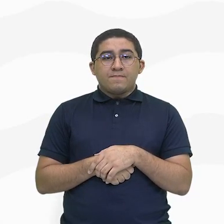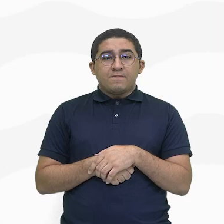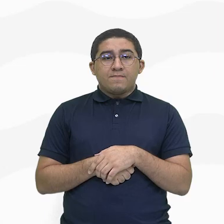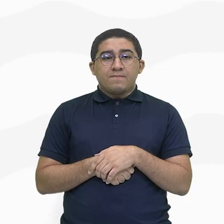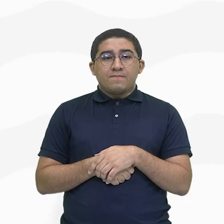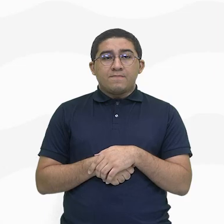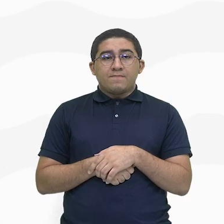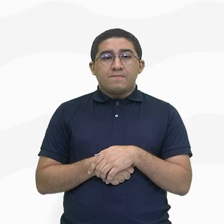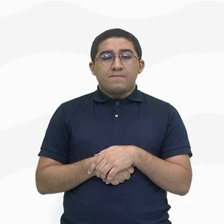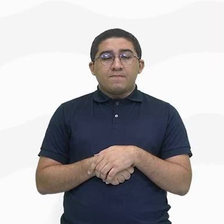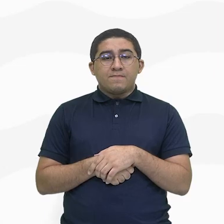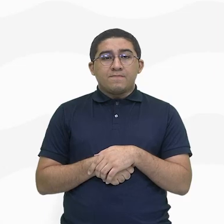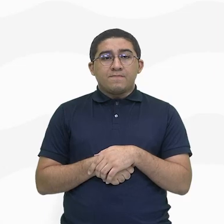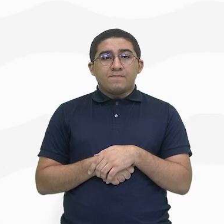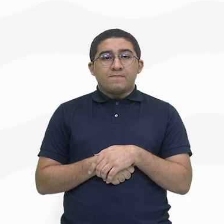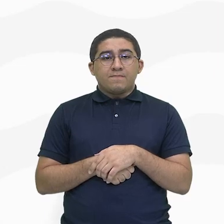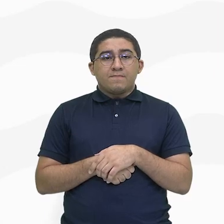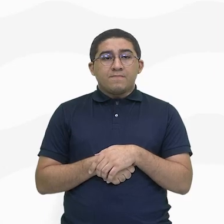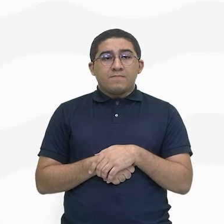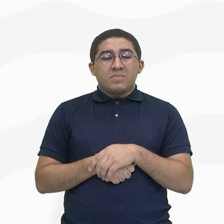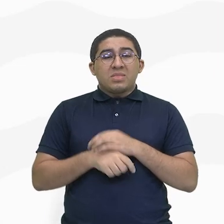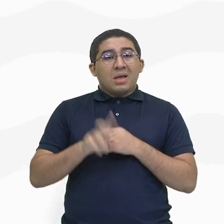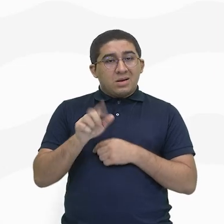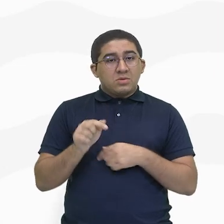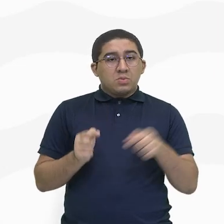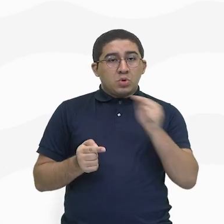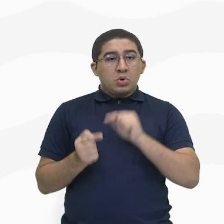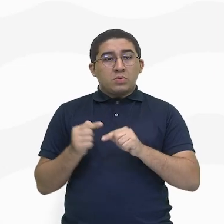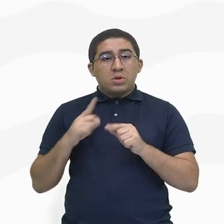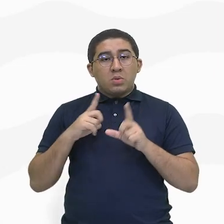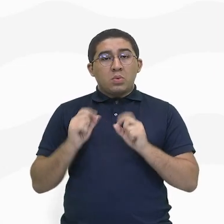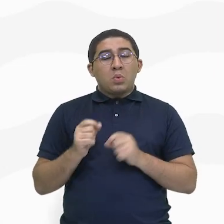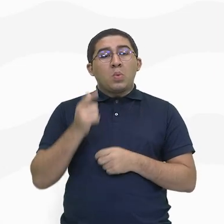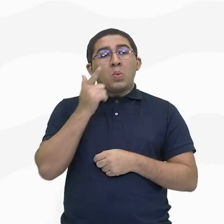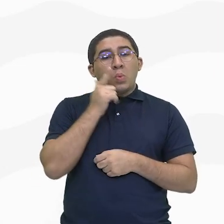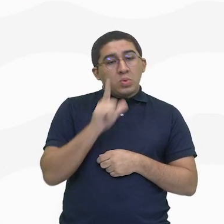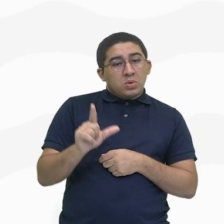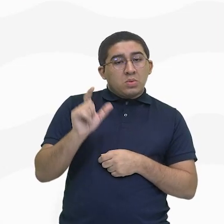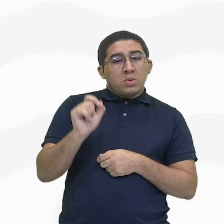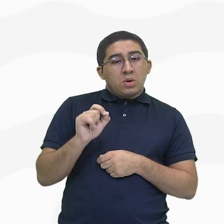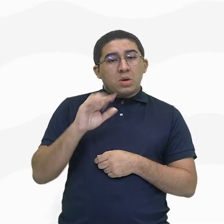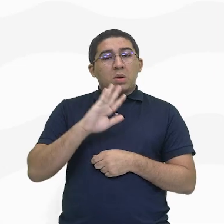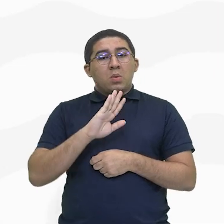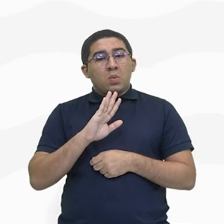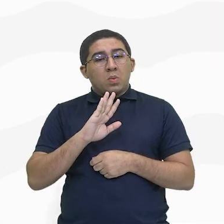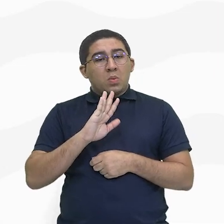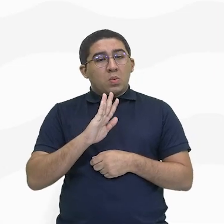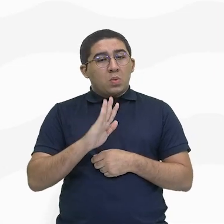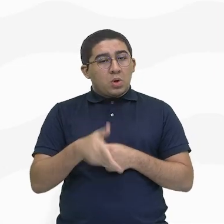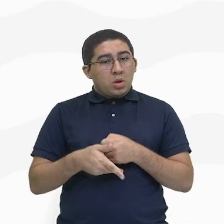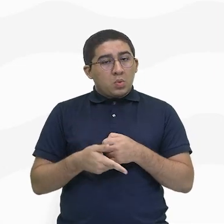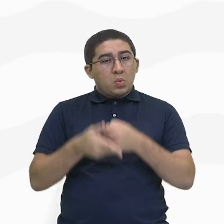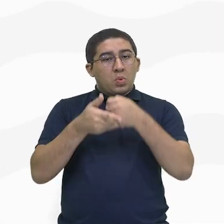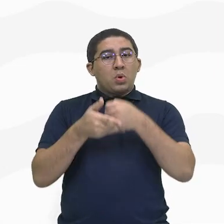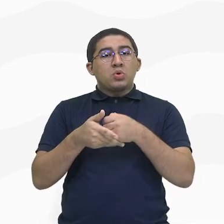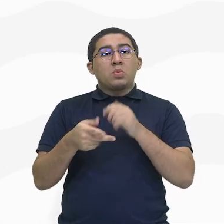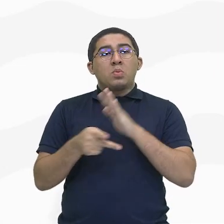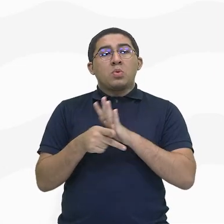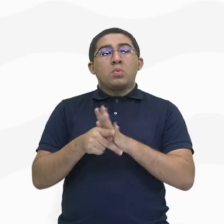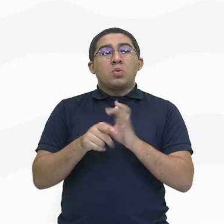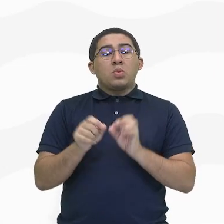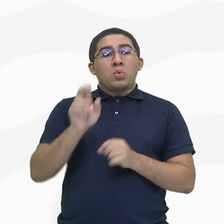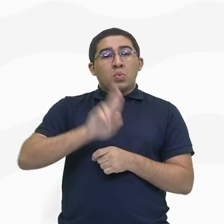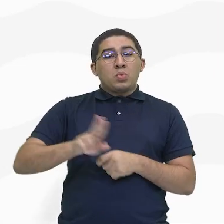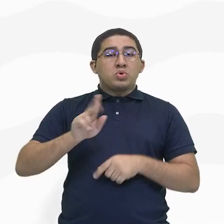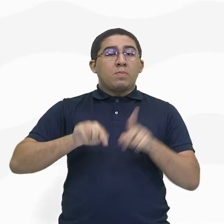incluído nessas metas, nós temos o seguinte, olha, alcançar a gestão ecologicamente racional dos produtos químicos e